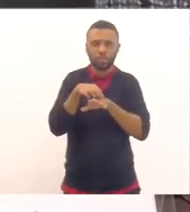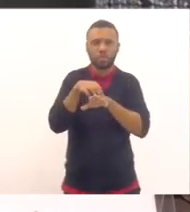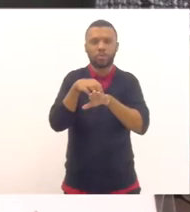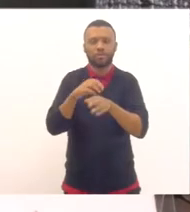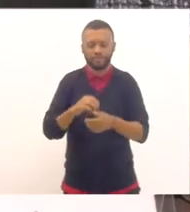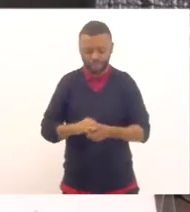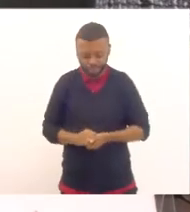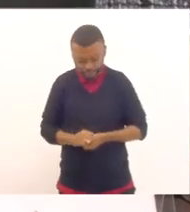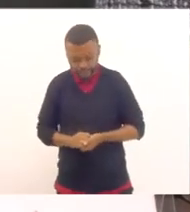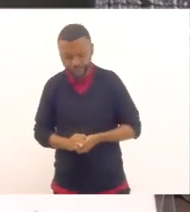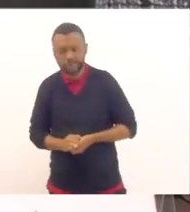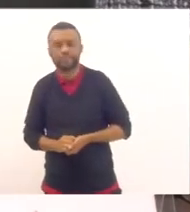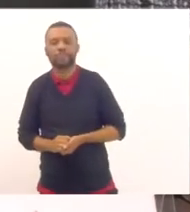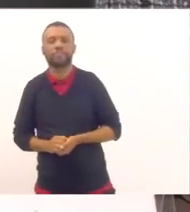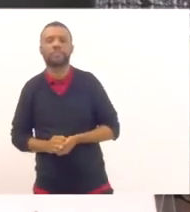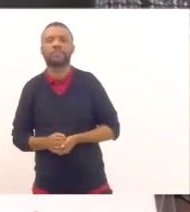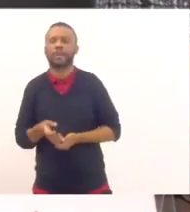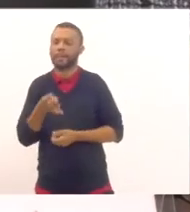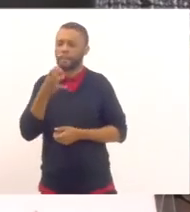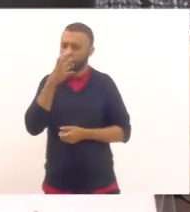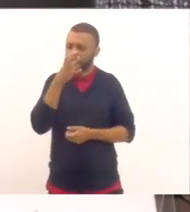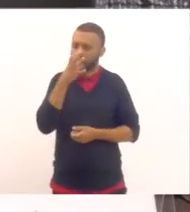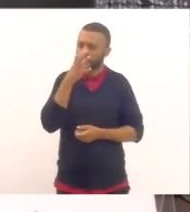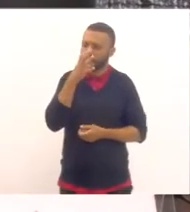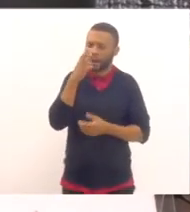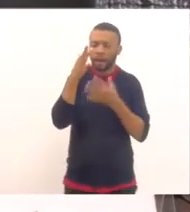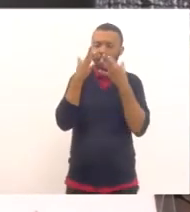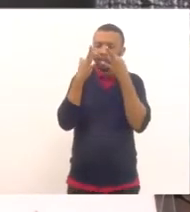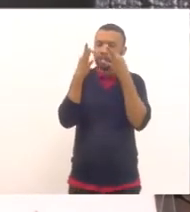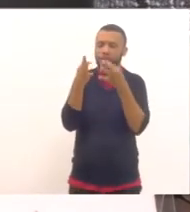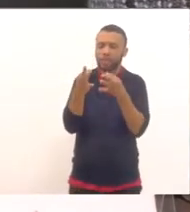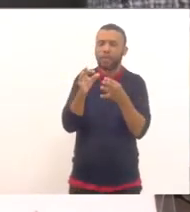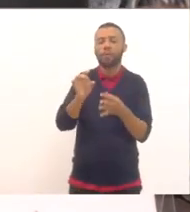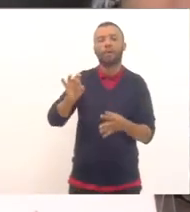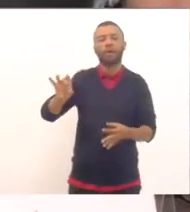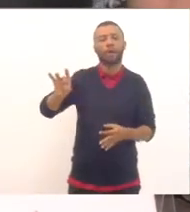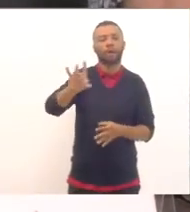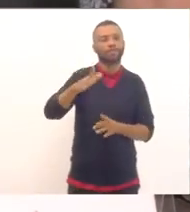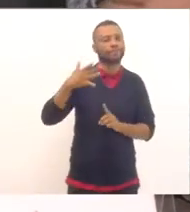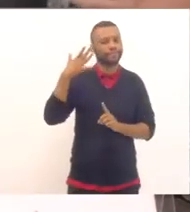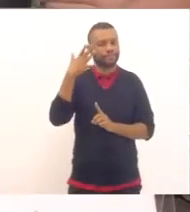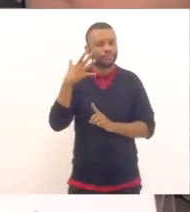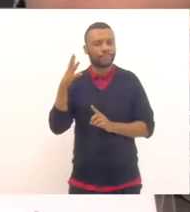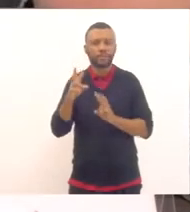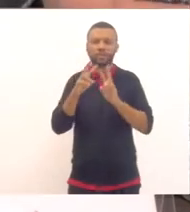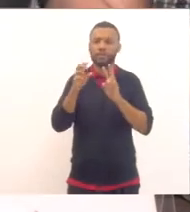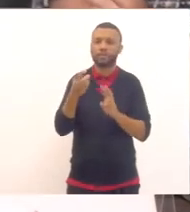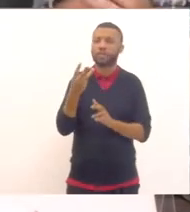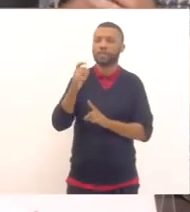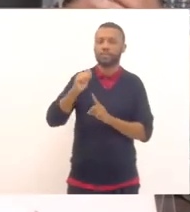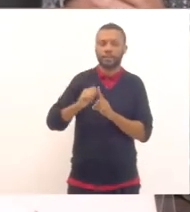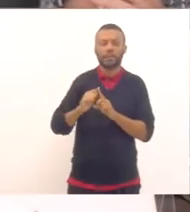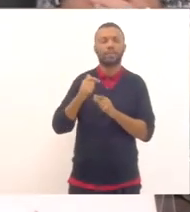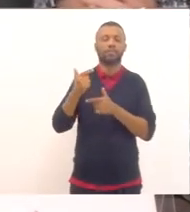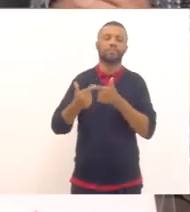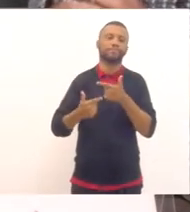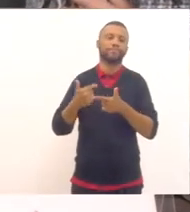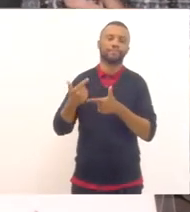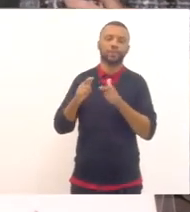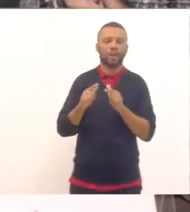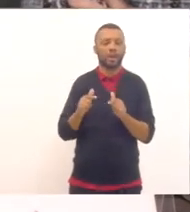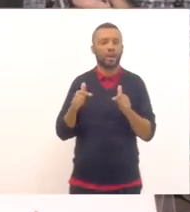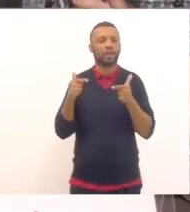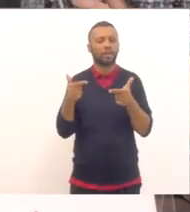a ouvir com atenção a pregação dos Senhores sobre três meses de